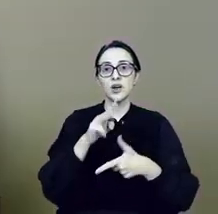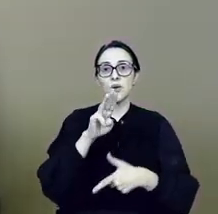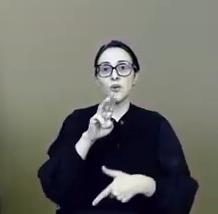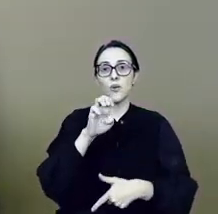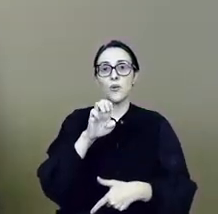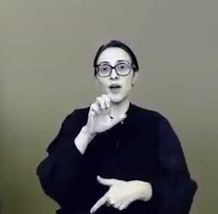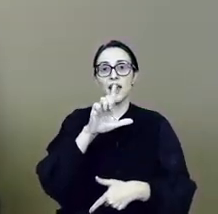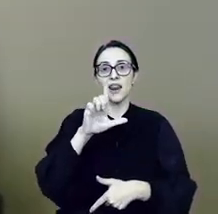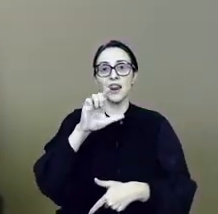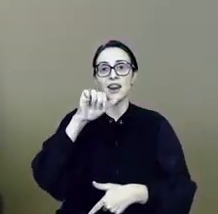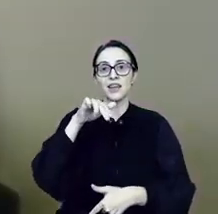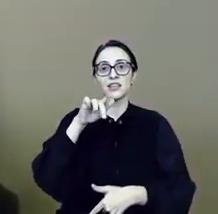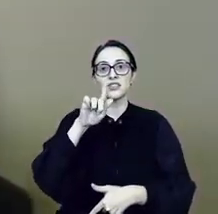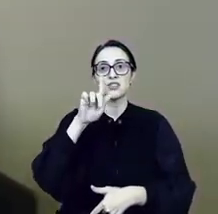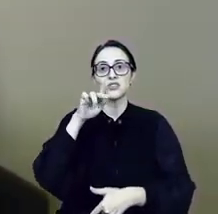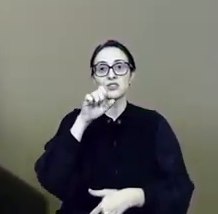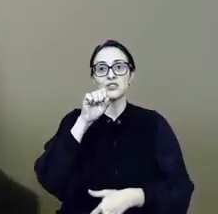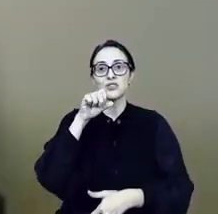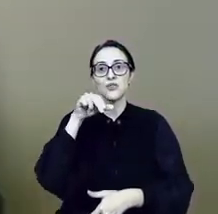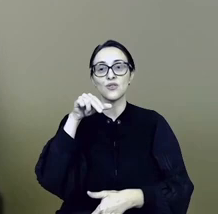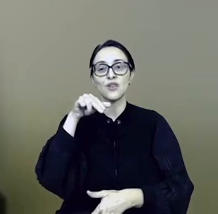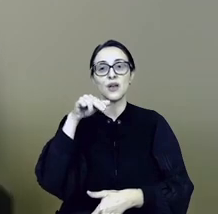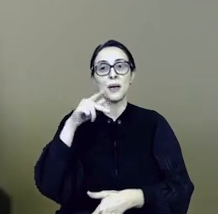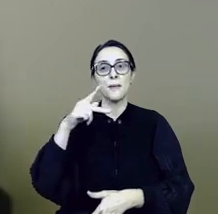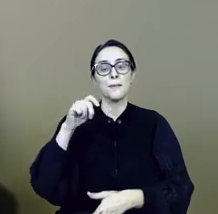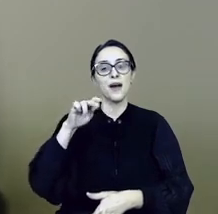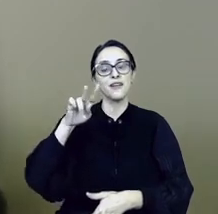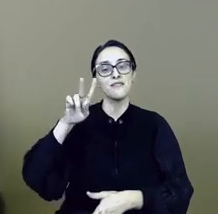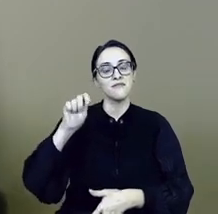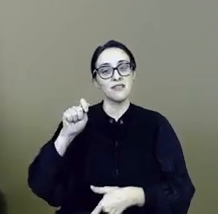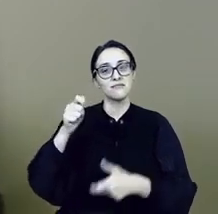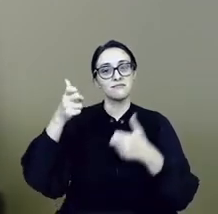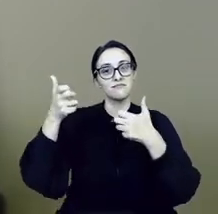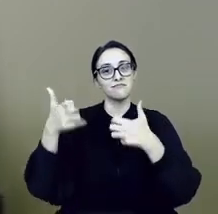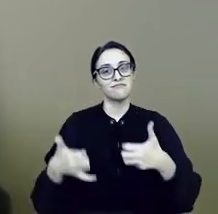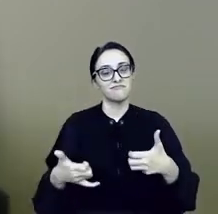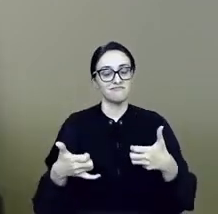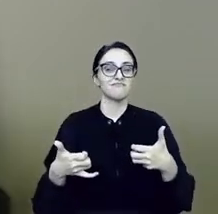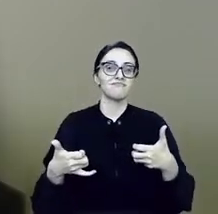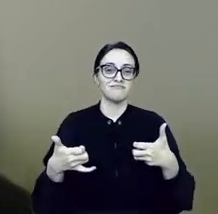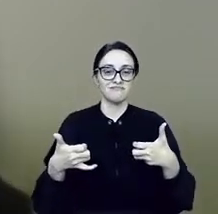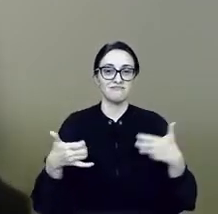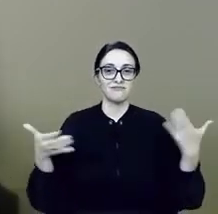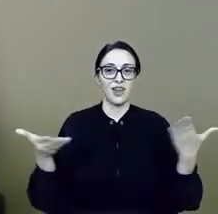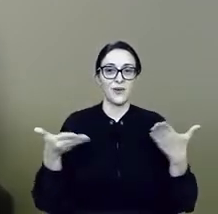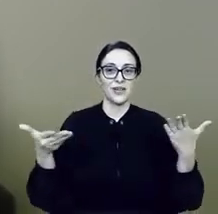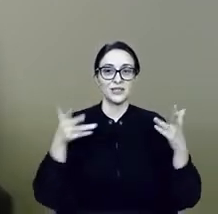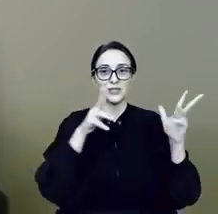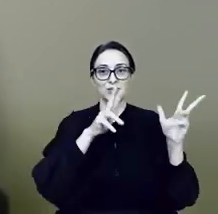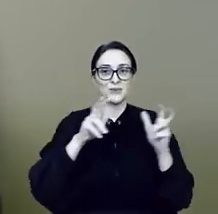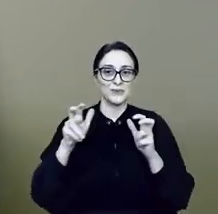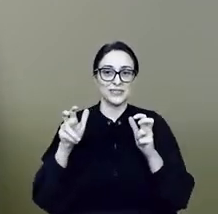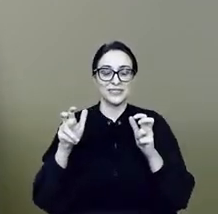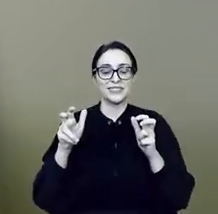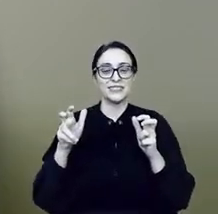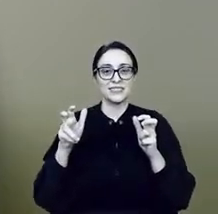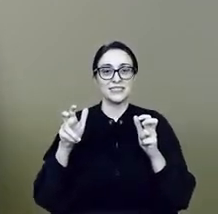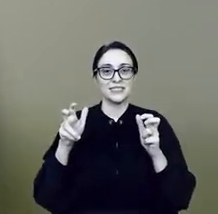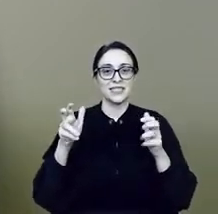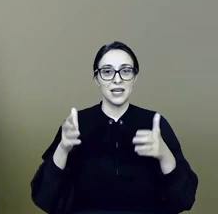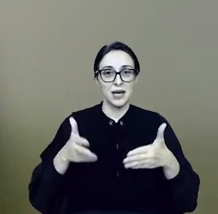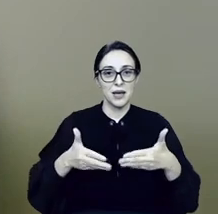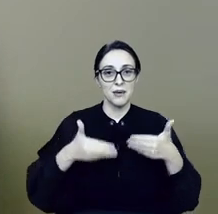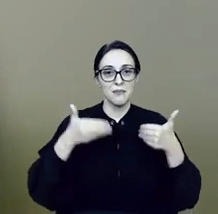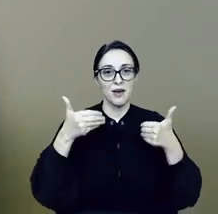Faria, Wellington Paiva, para nos falar agora sobre melhora nos